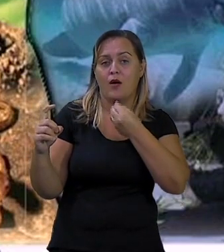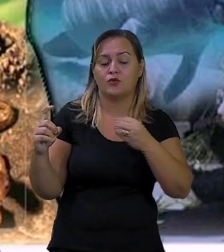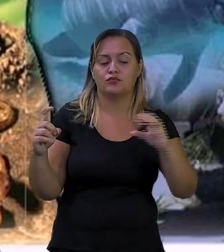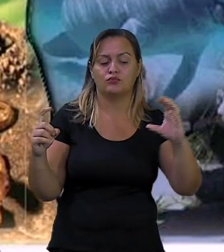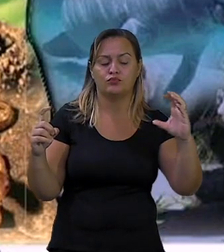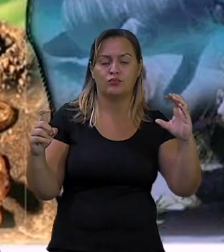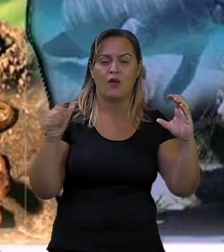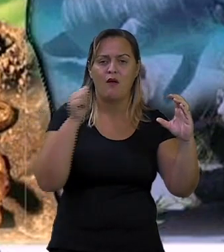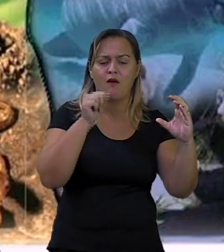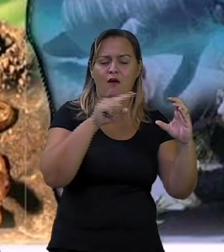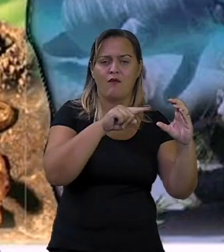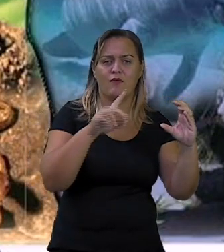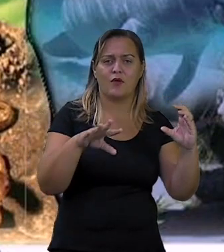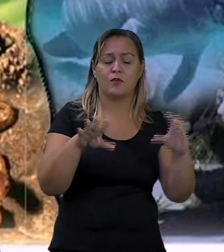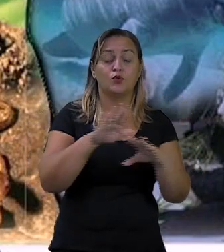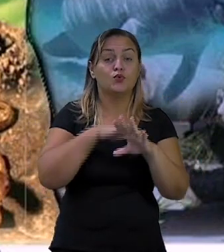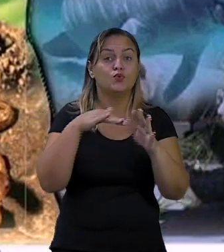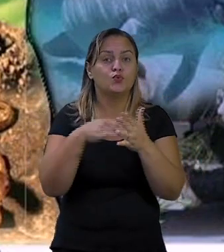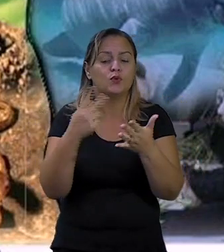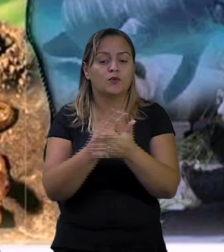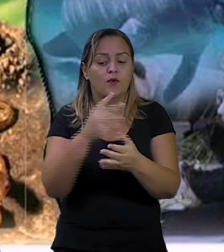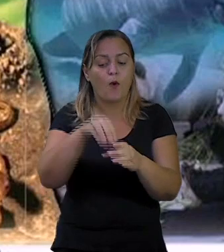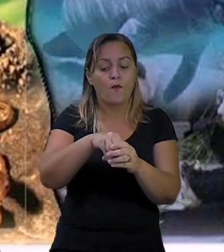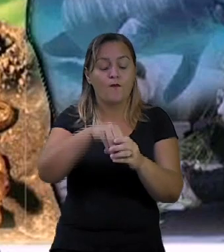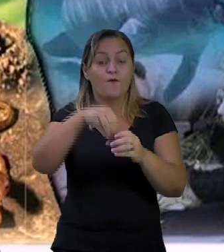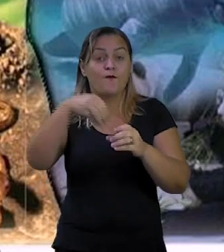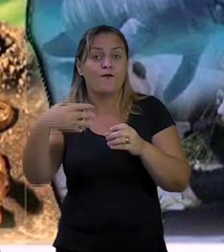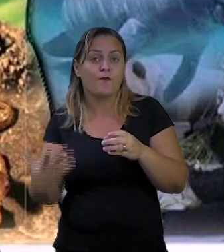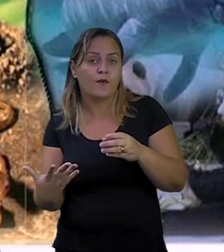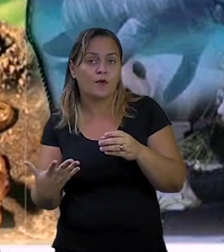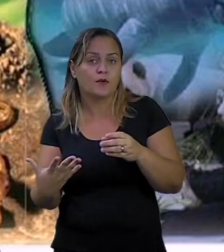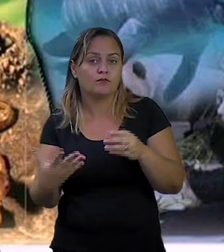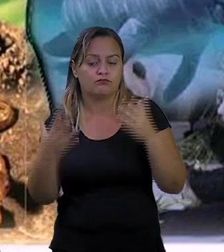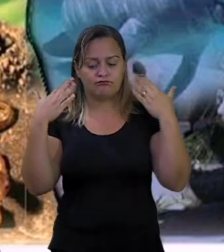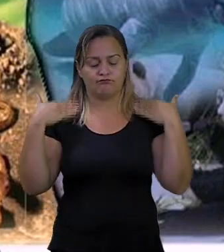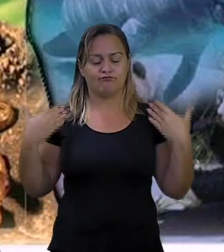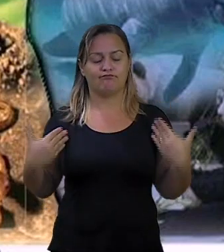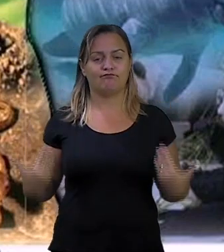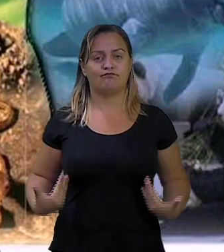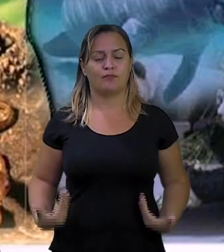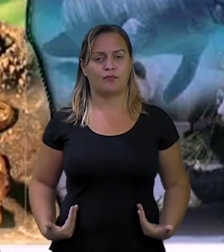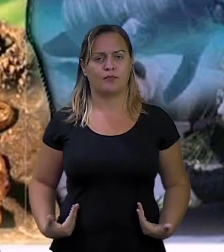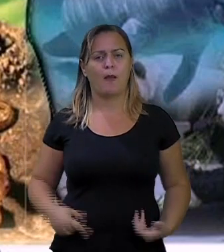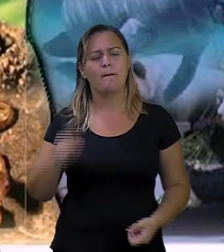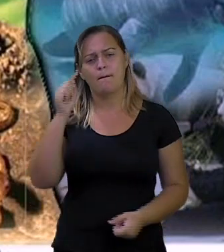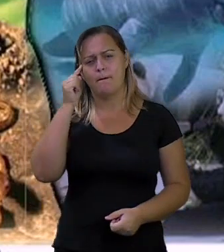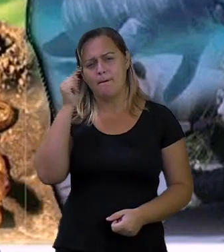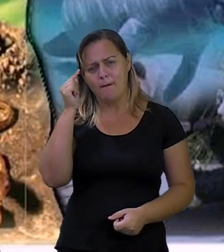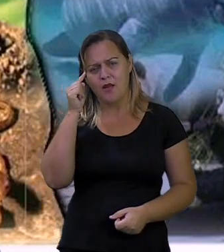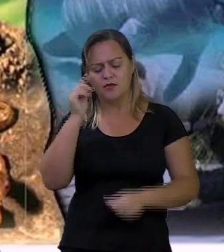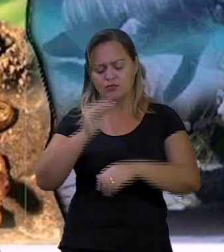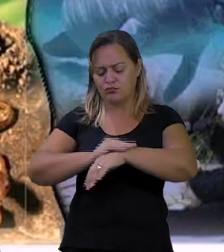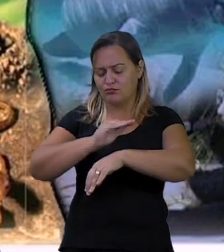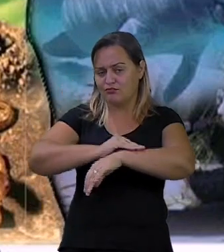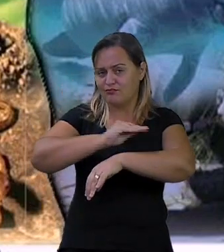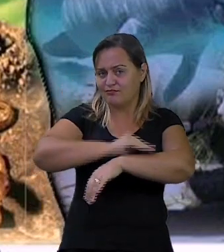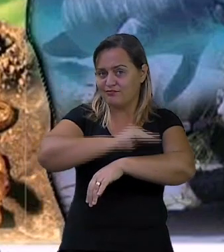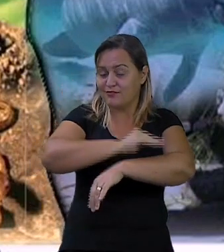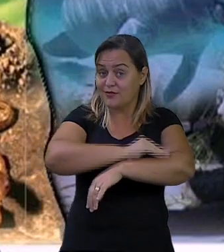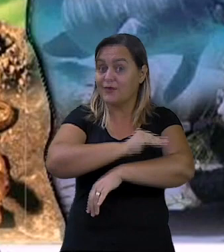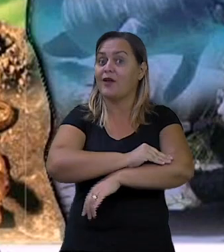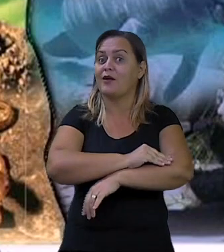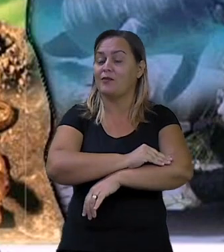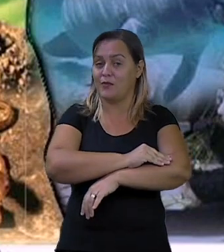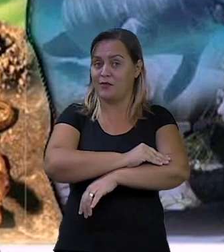seus e olha só nós vamos pintar aí olha no sapos as rãs não falar